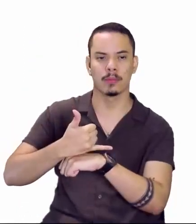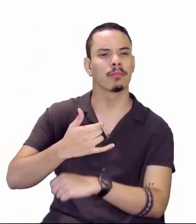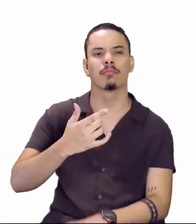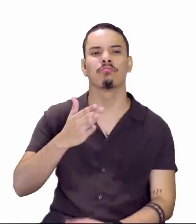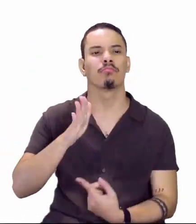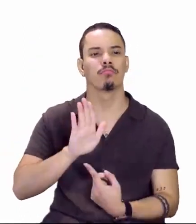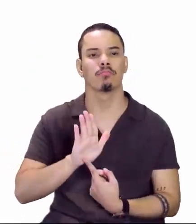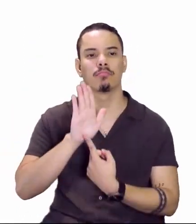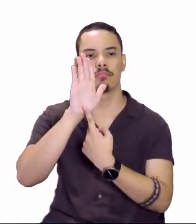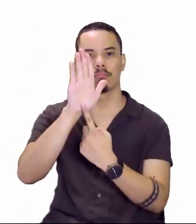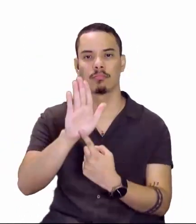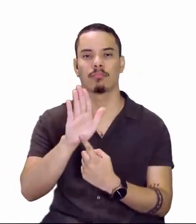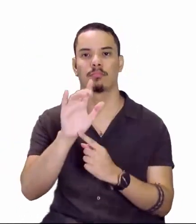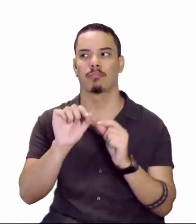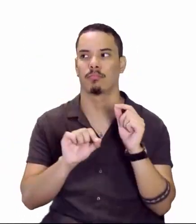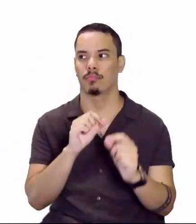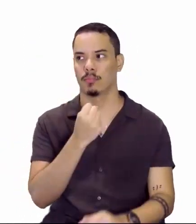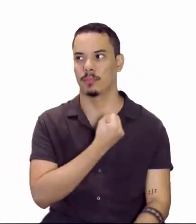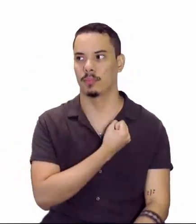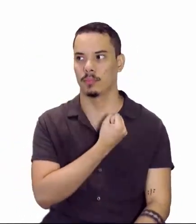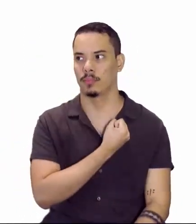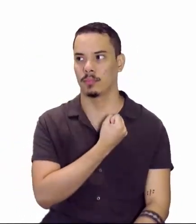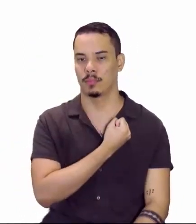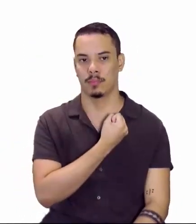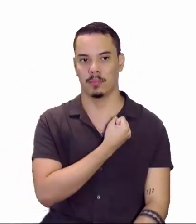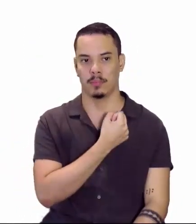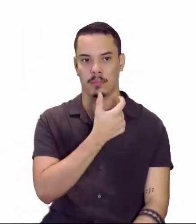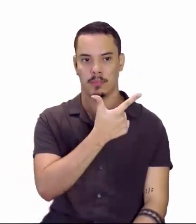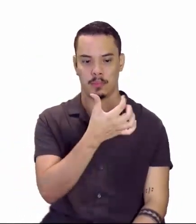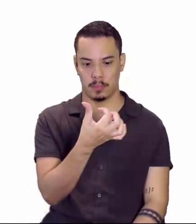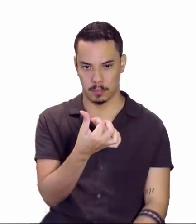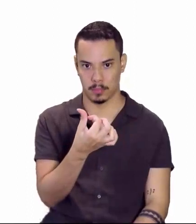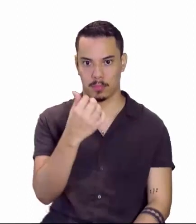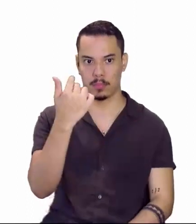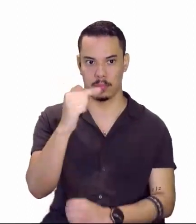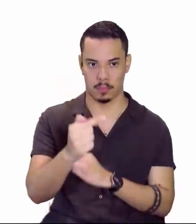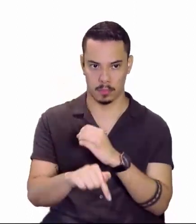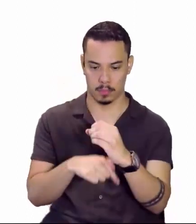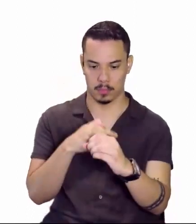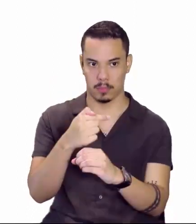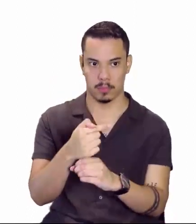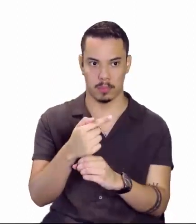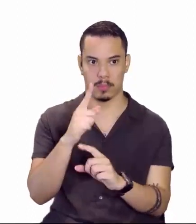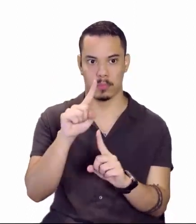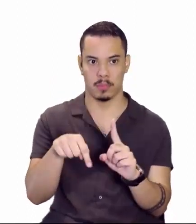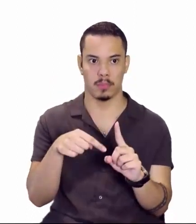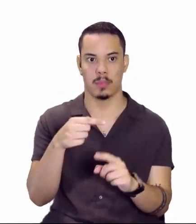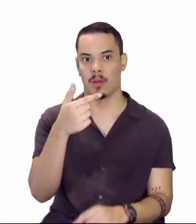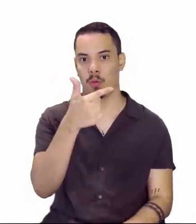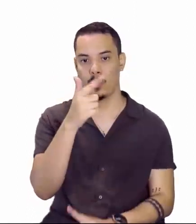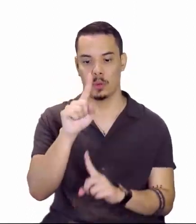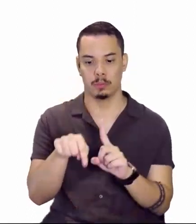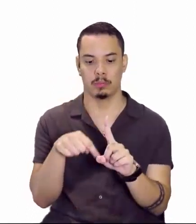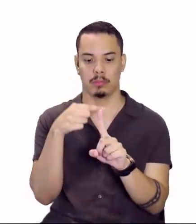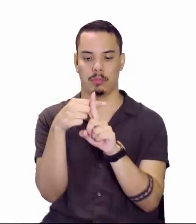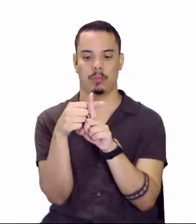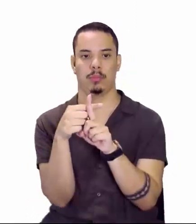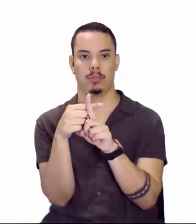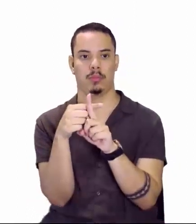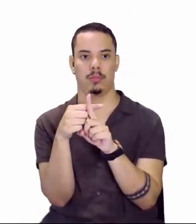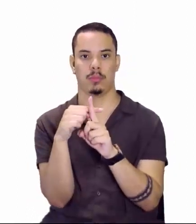ele apresenta número atômico 26 e carga 2+, ou seja,